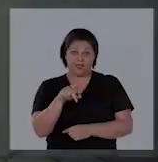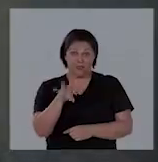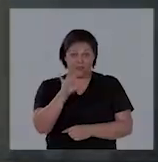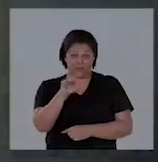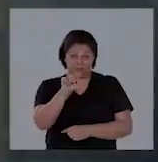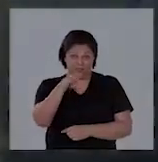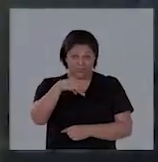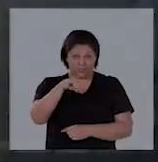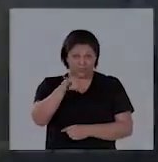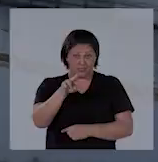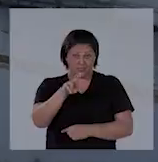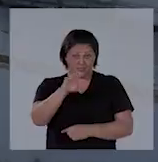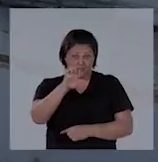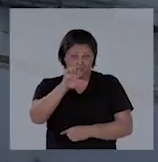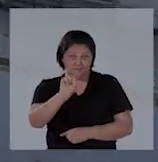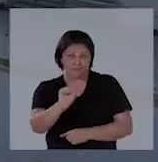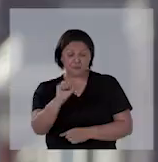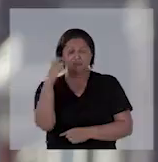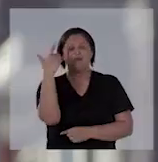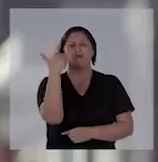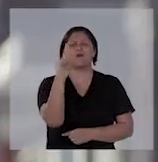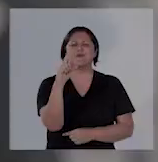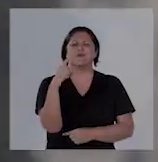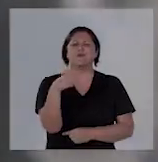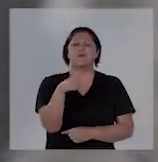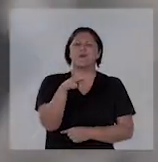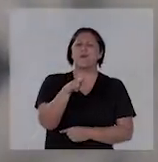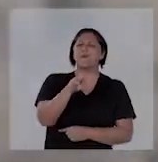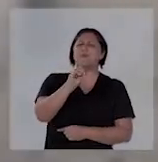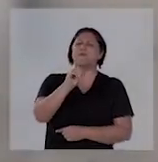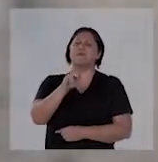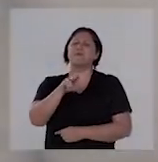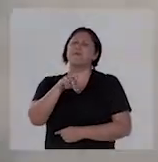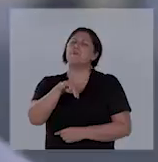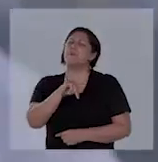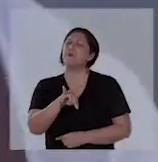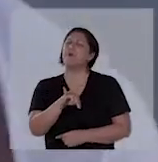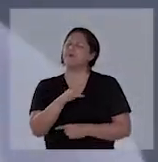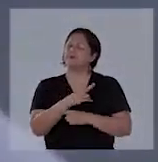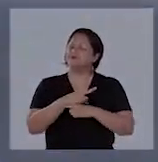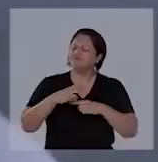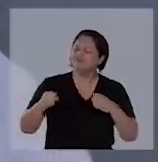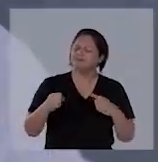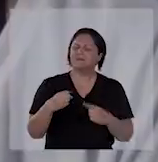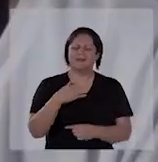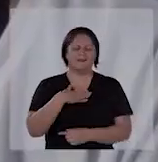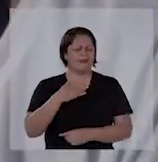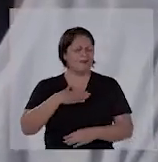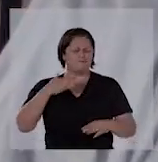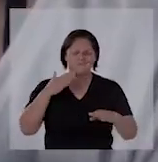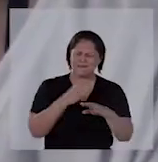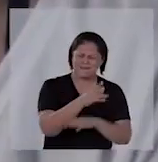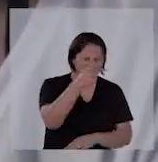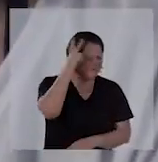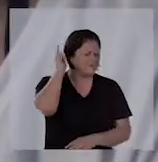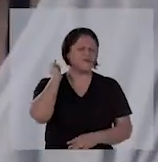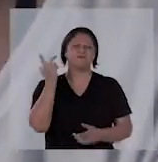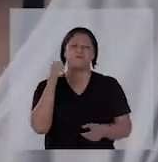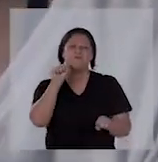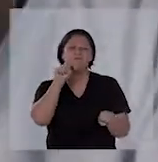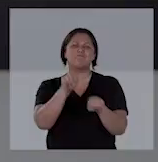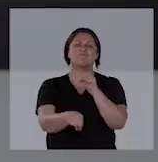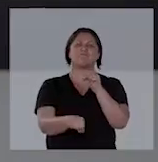conquistas é o caso da tamires que com o prouni viu novas oportunidades ter passado um universitário de